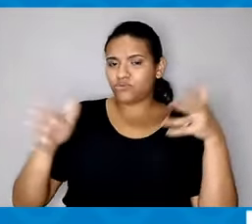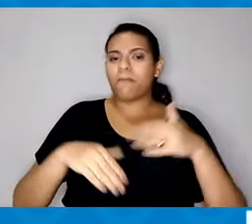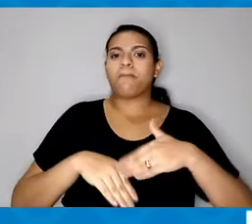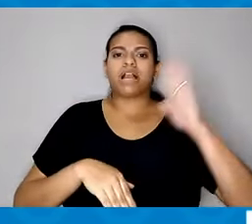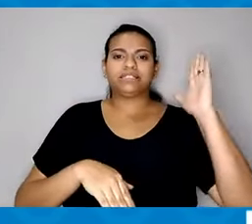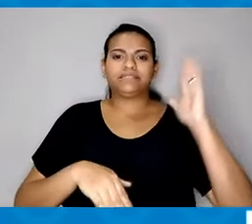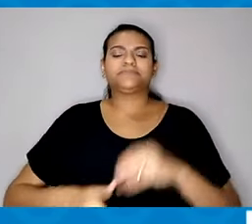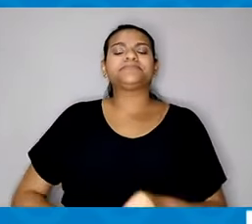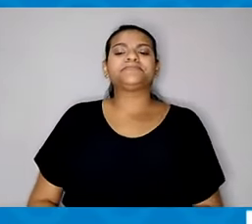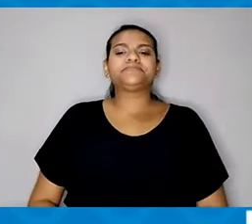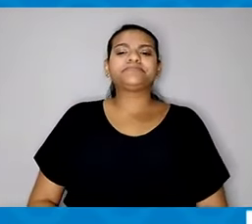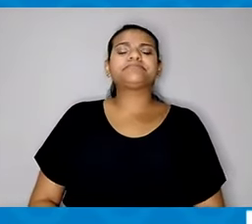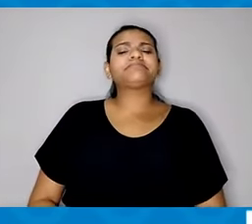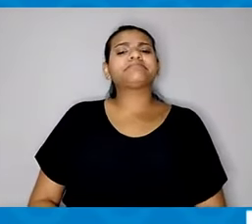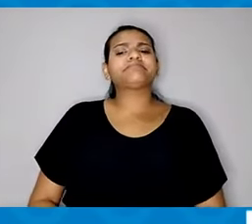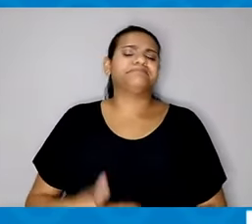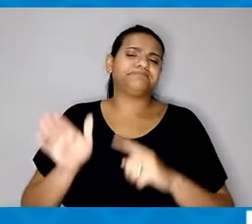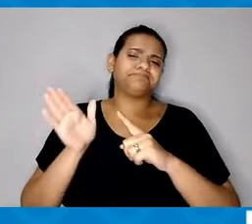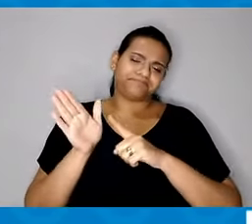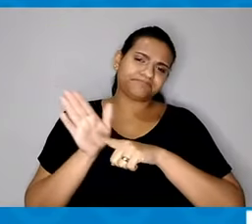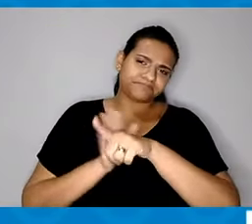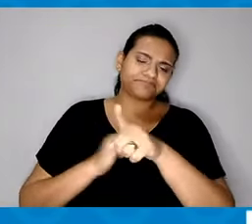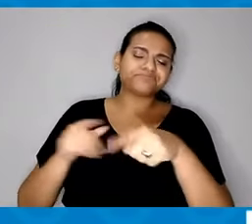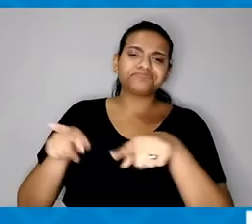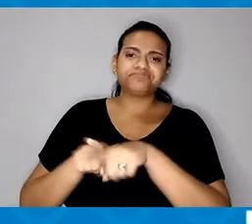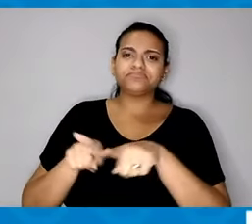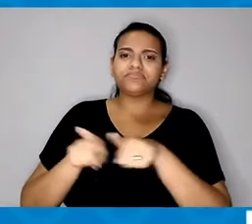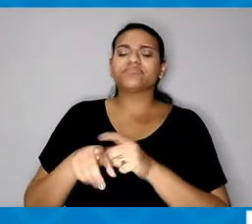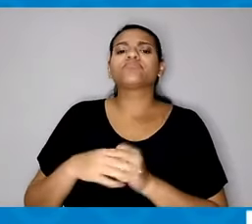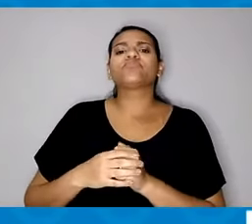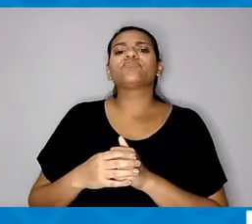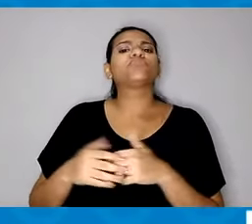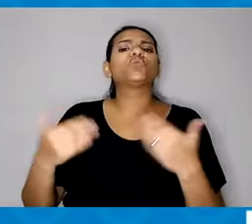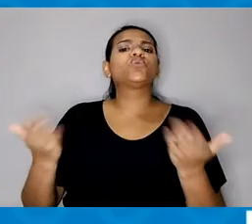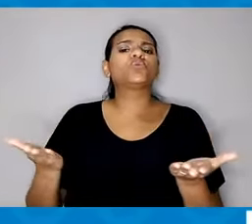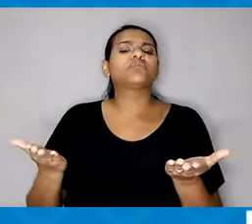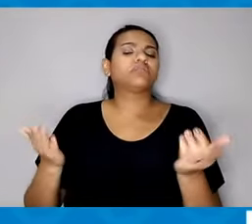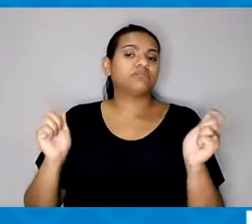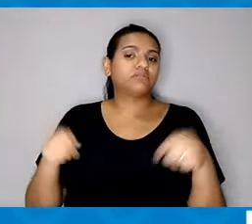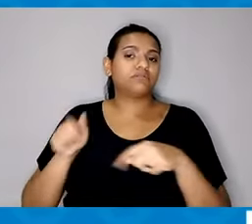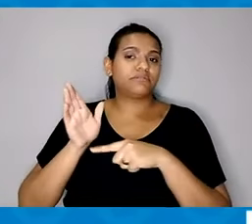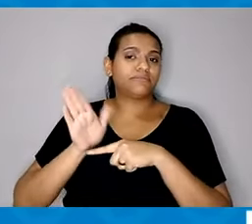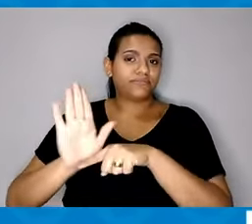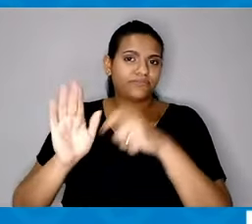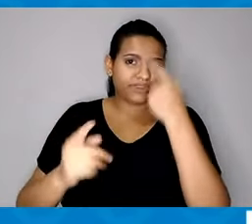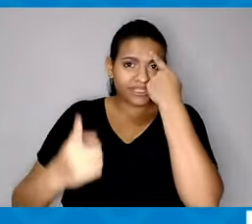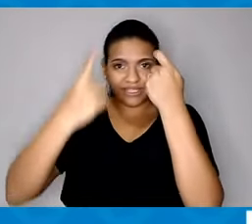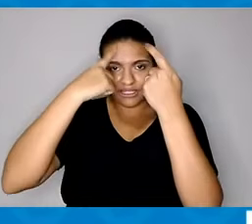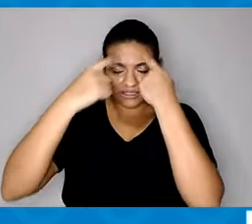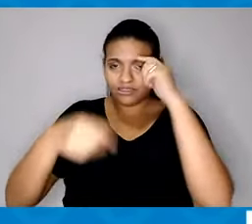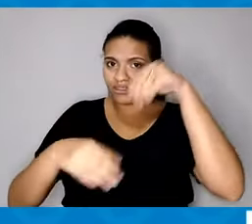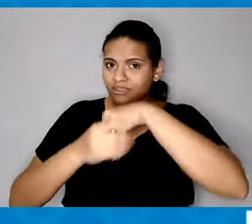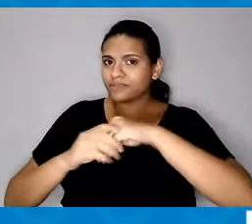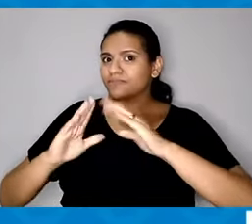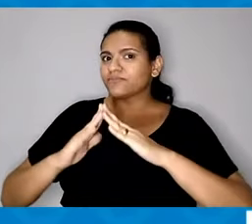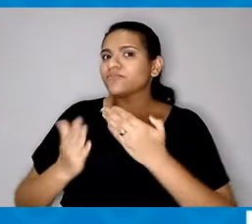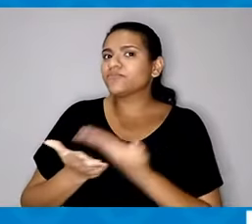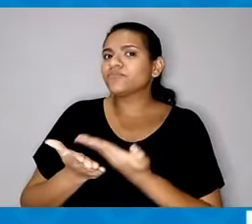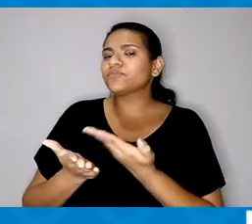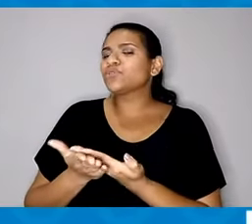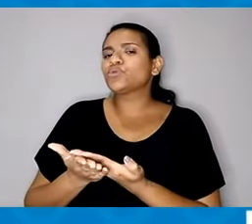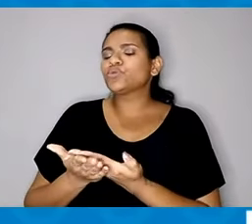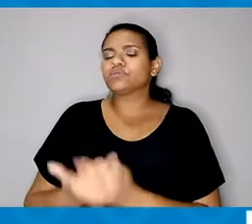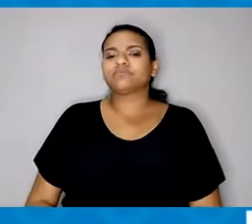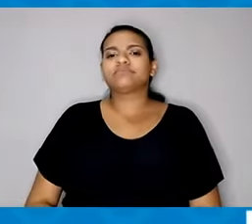seria, quais são as condições que favorecem a criatividade na escola? Como poderíamos, destacando